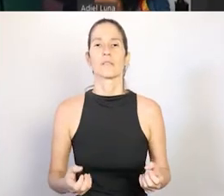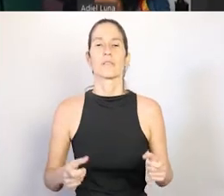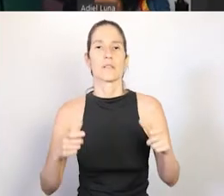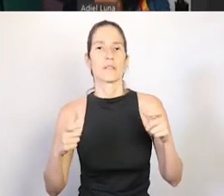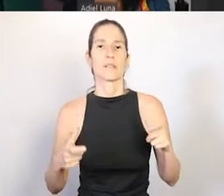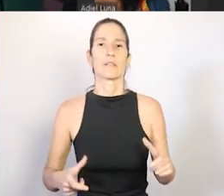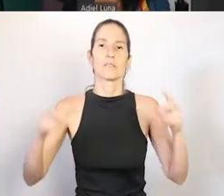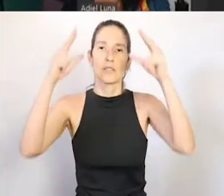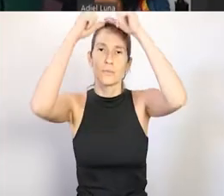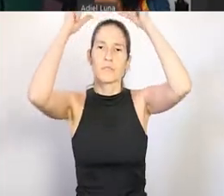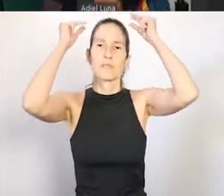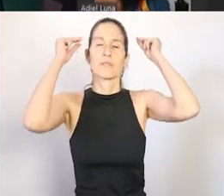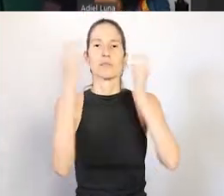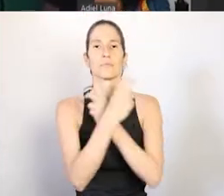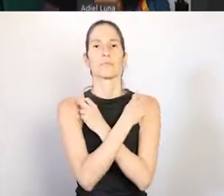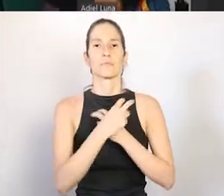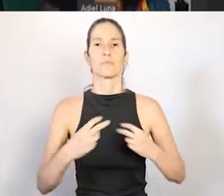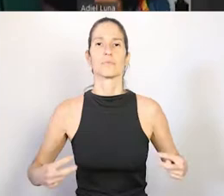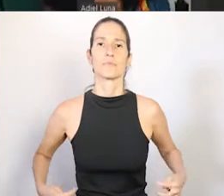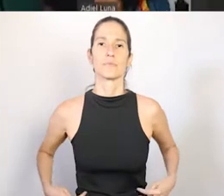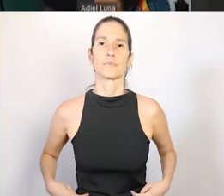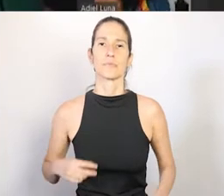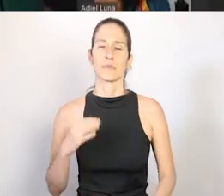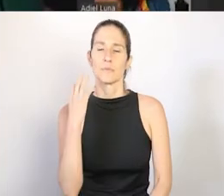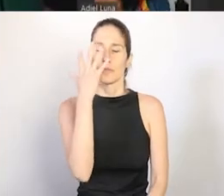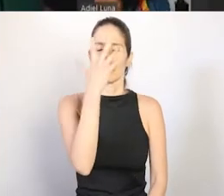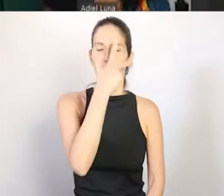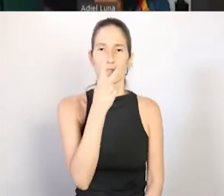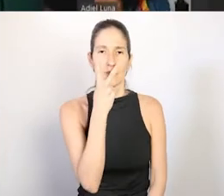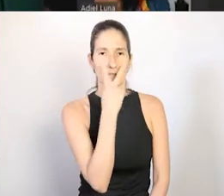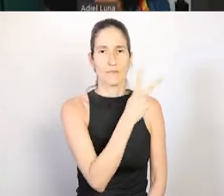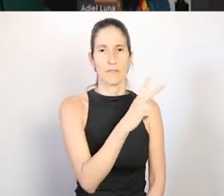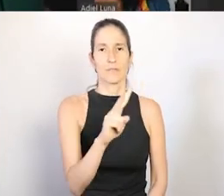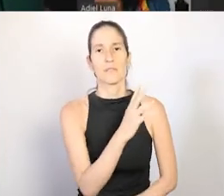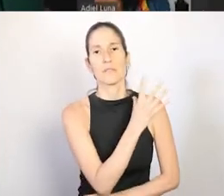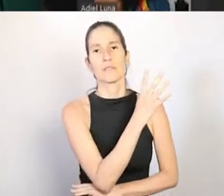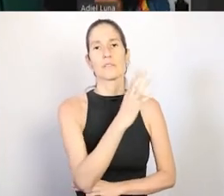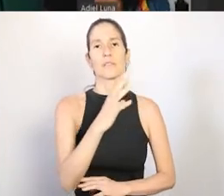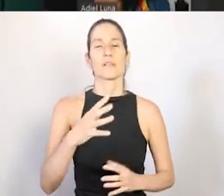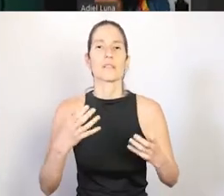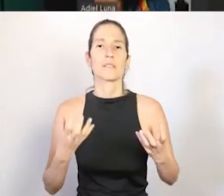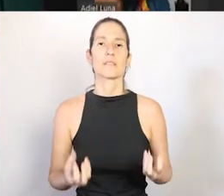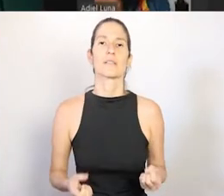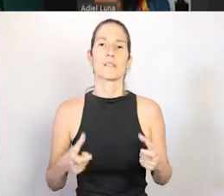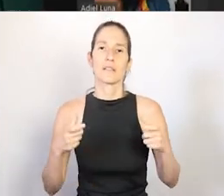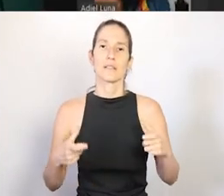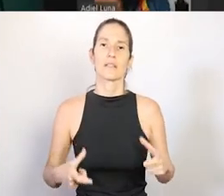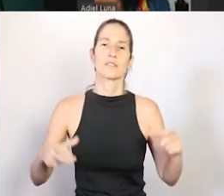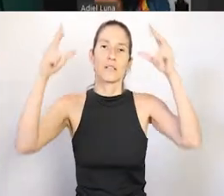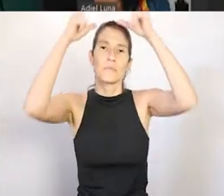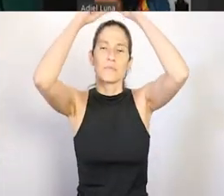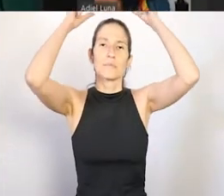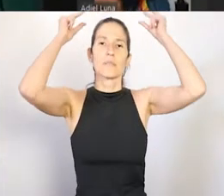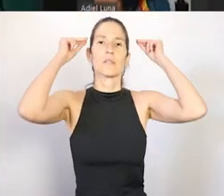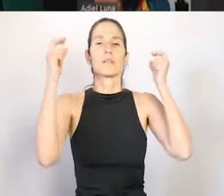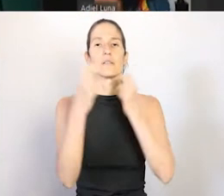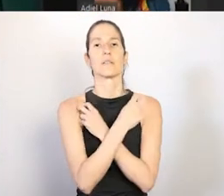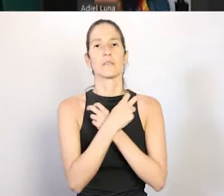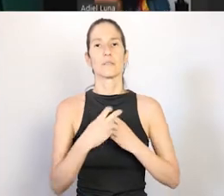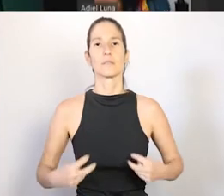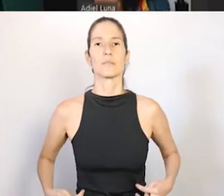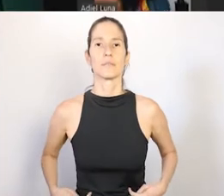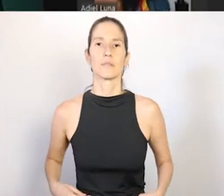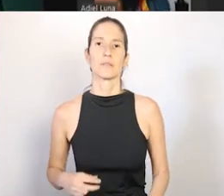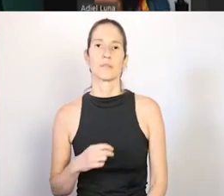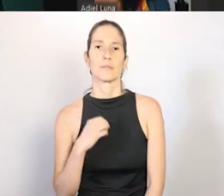sertão da terra, sempre que é terra de Lampião. Como é bonito ver o sertão da terra, sempre que é terra de